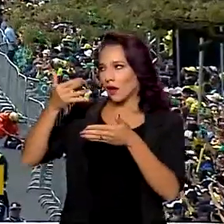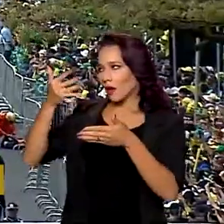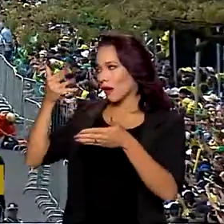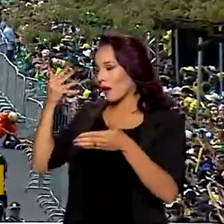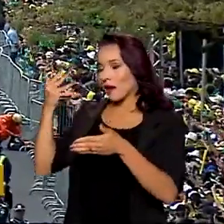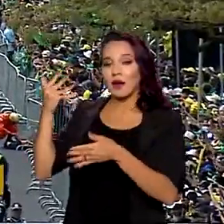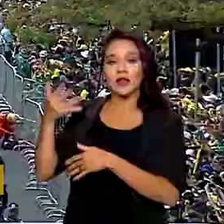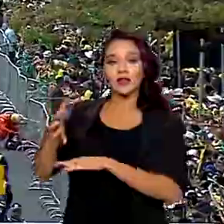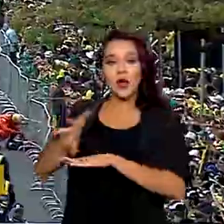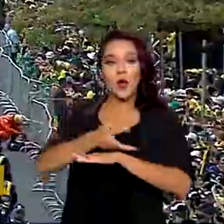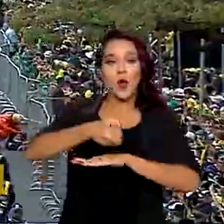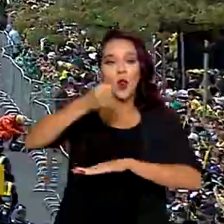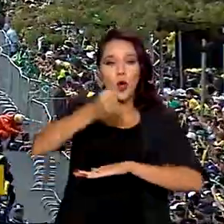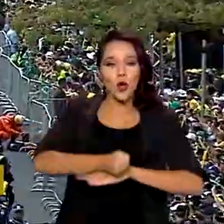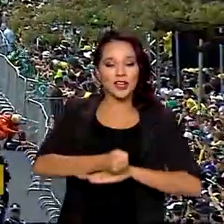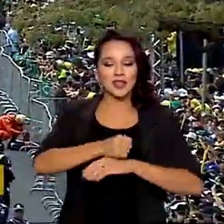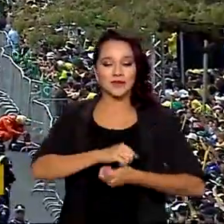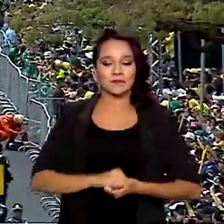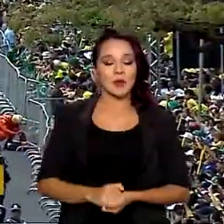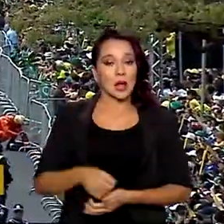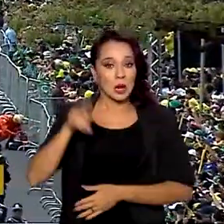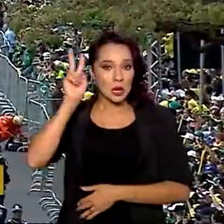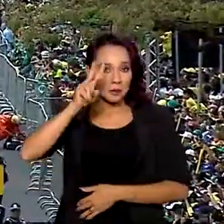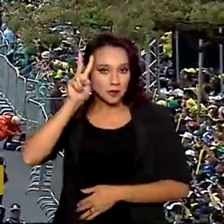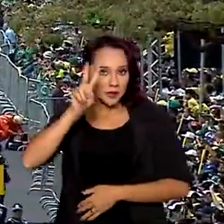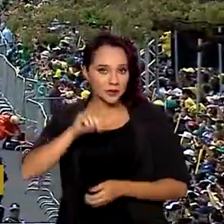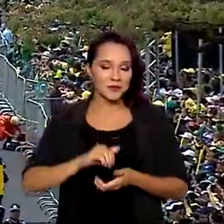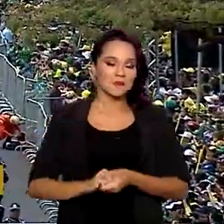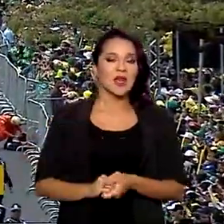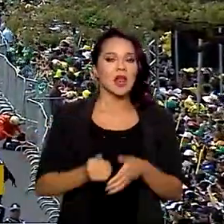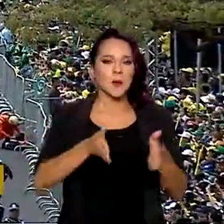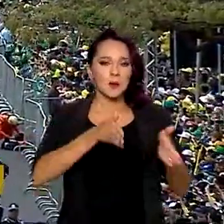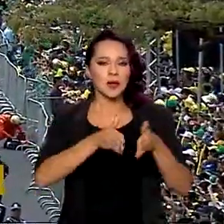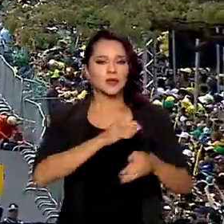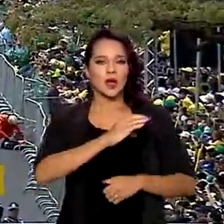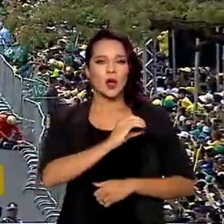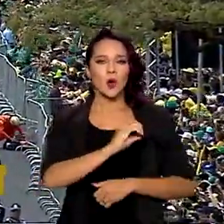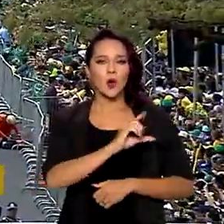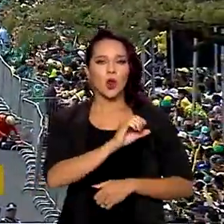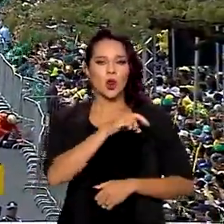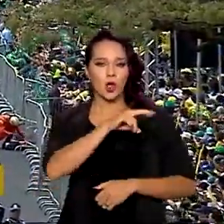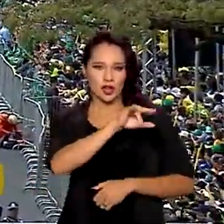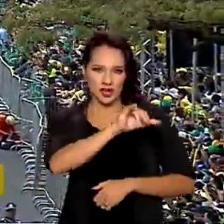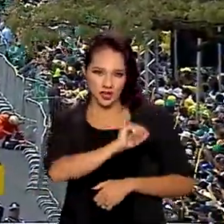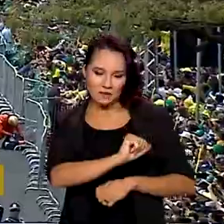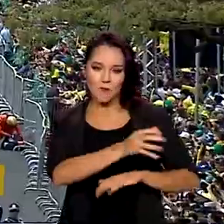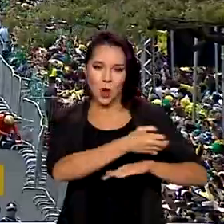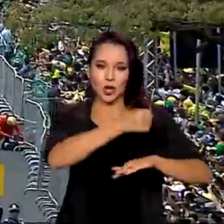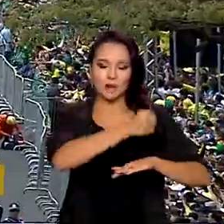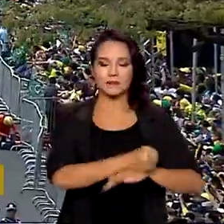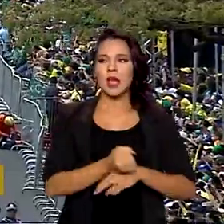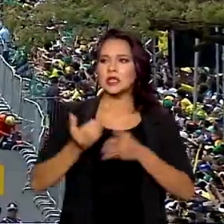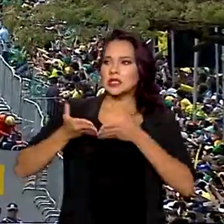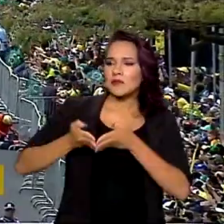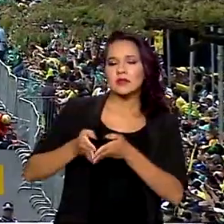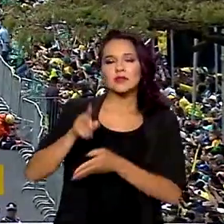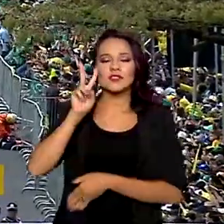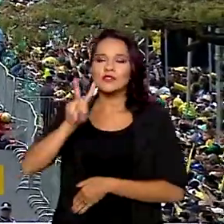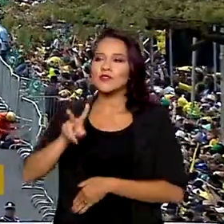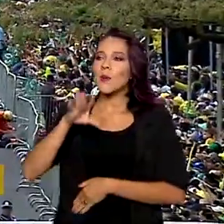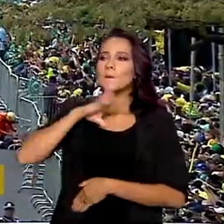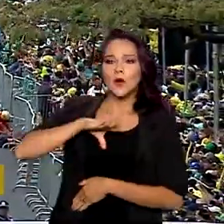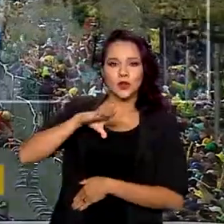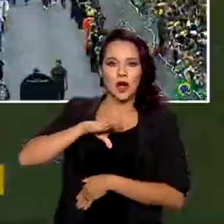no período colonial. Então, relembrando, o período das grandes navegações, Portugal, se olharmos no